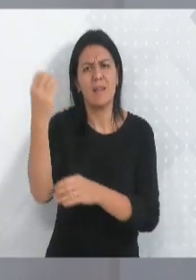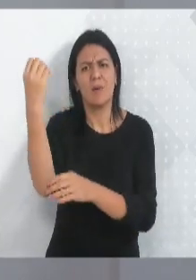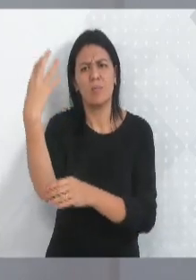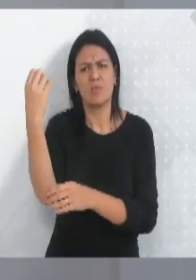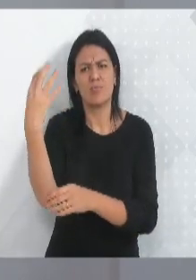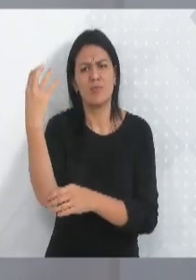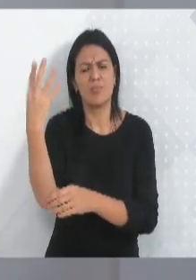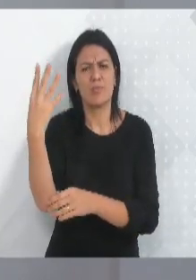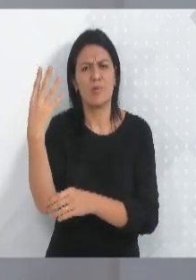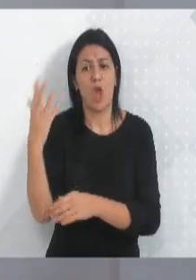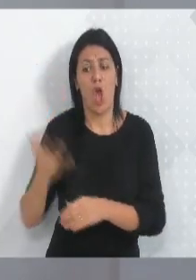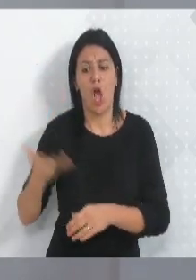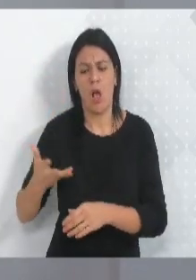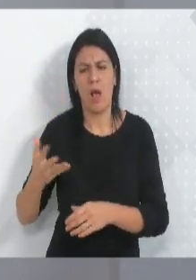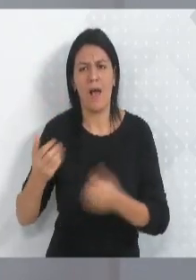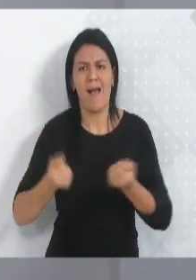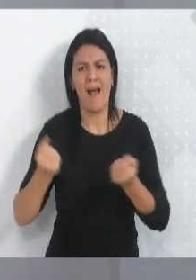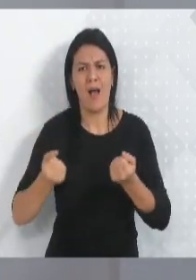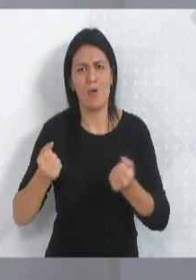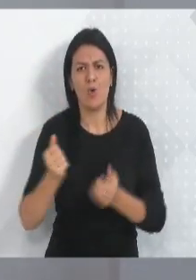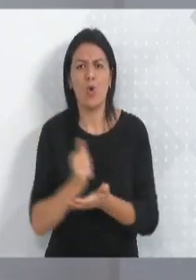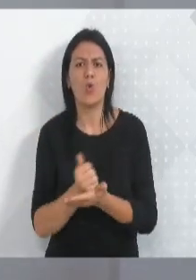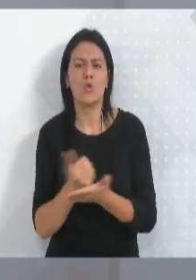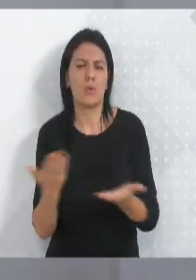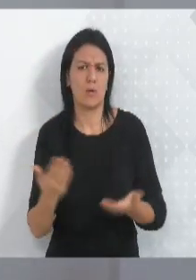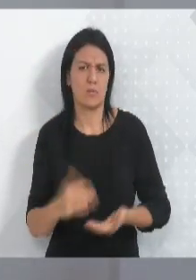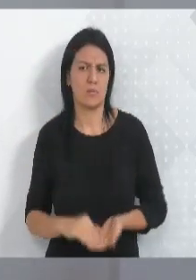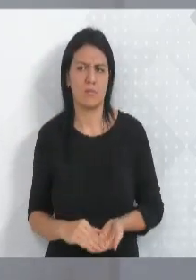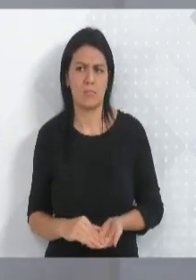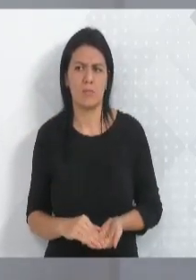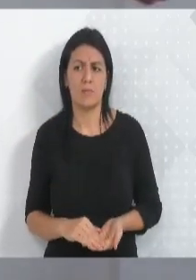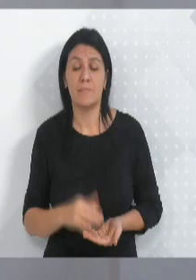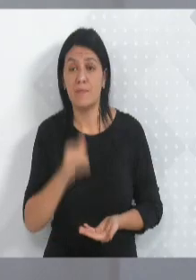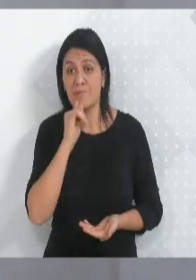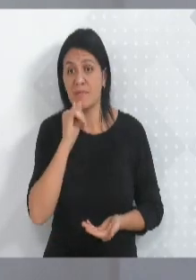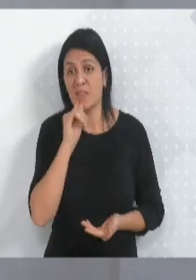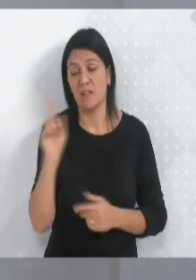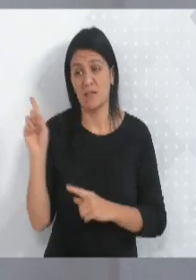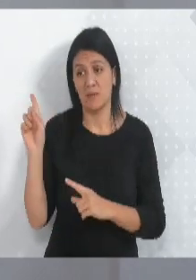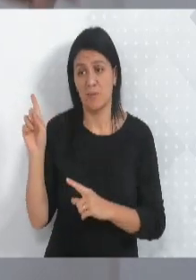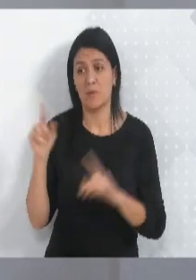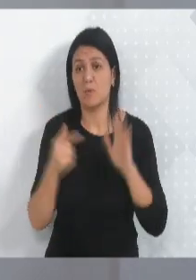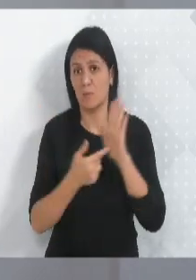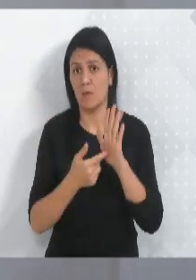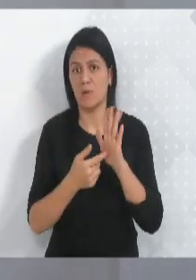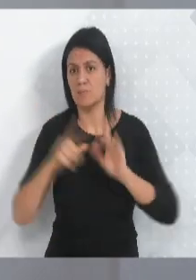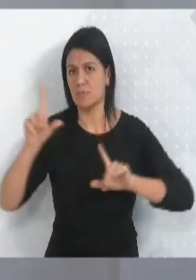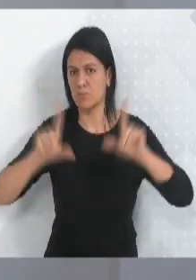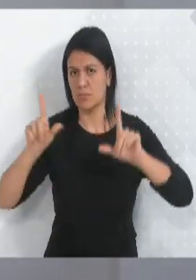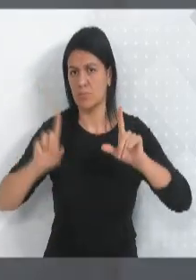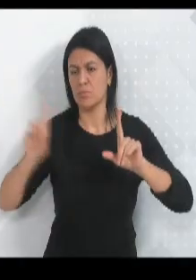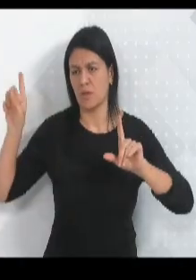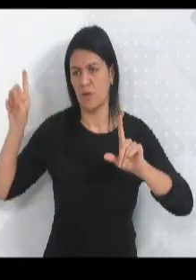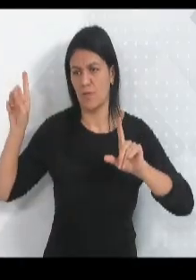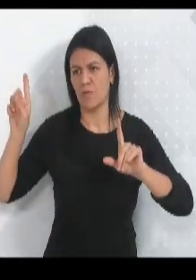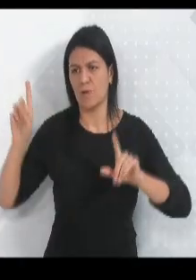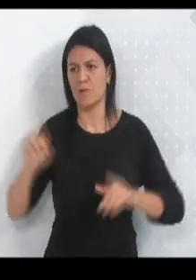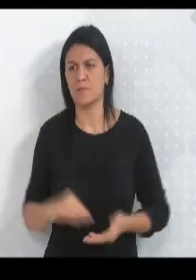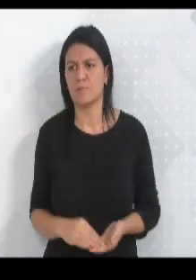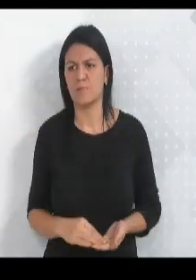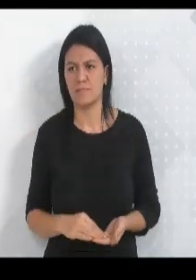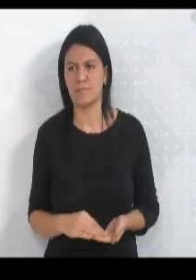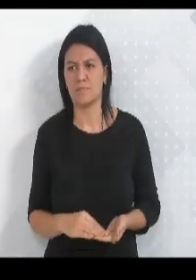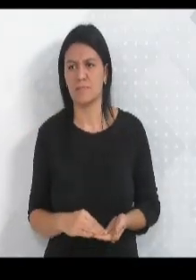faixas das lombadas eletrônicas? Dá um exemplo aqui, Ari, por favor, a TVL, faz gentileza a TVL aqui, nós temos um vídeo